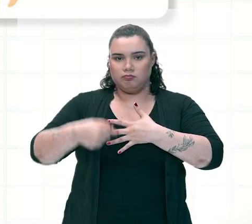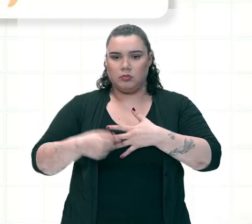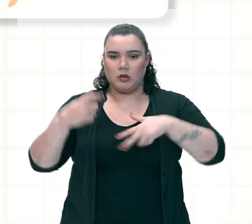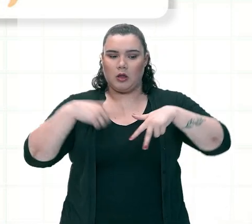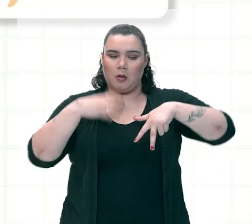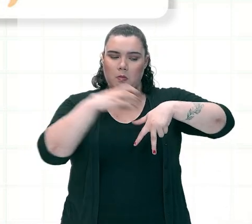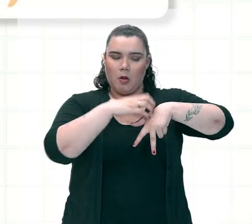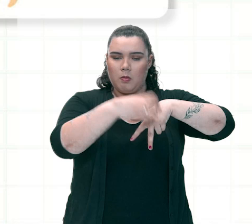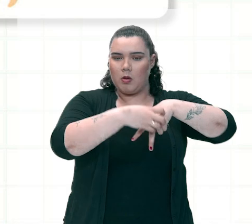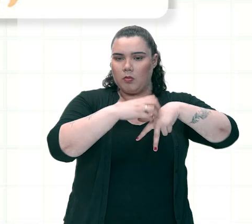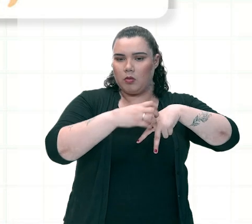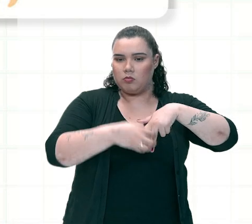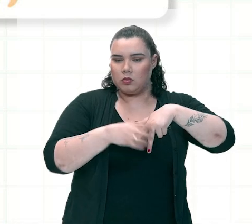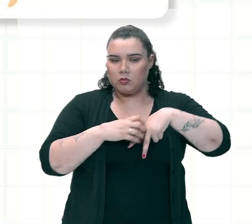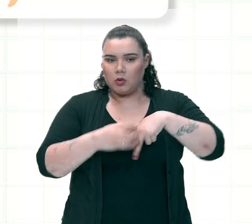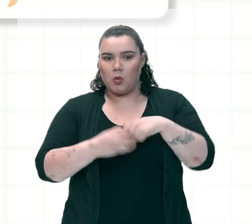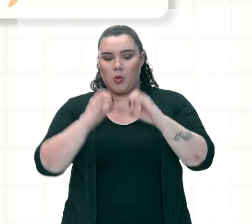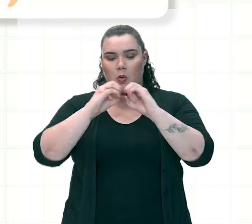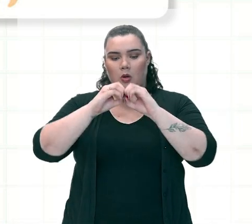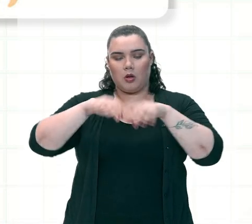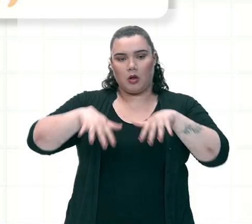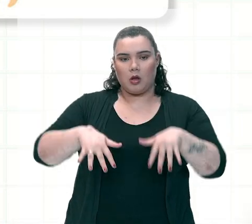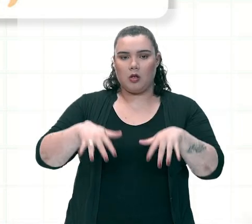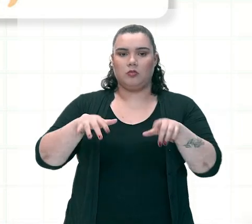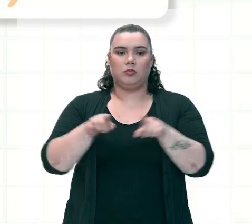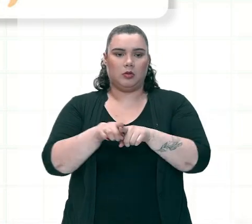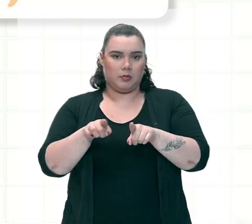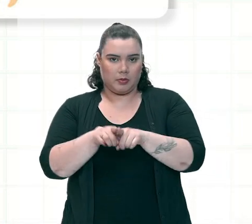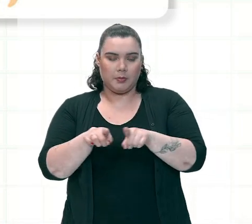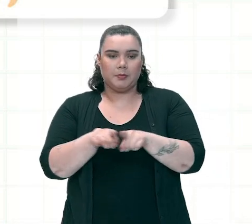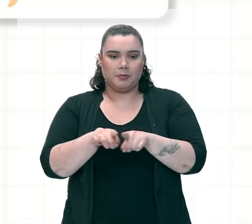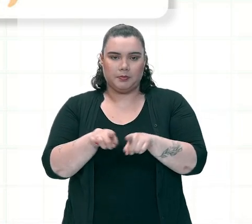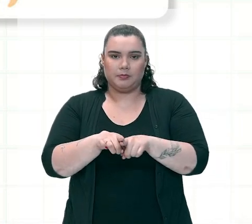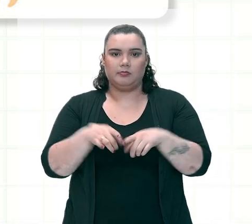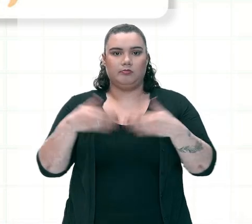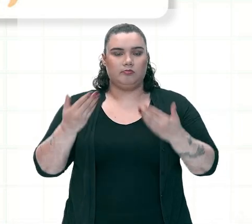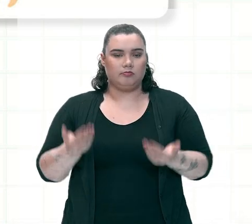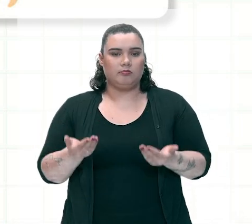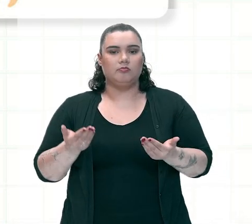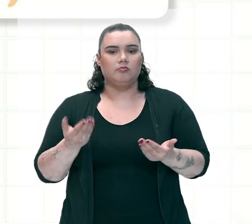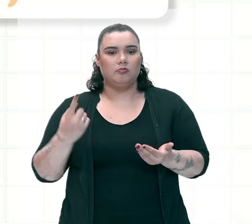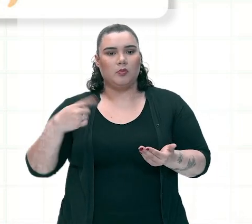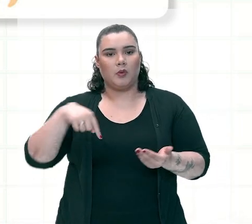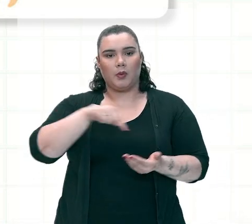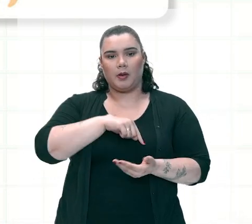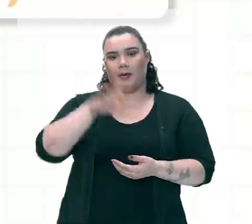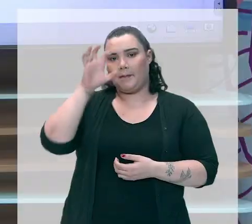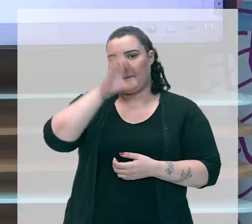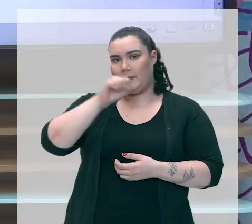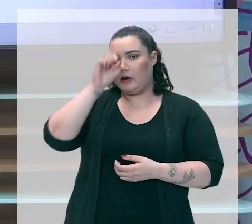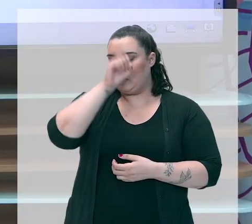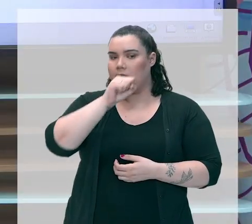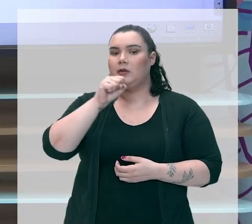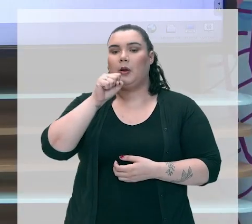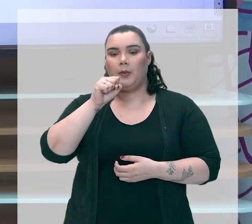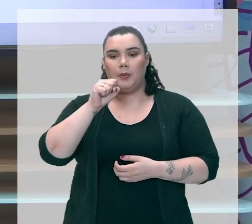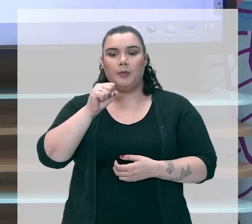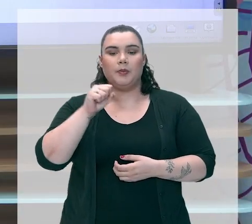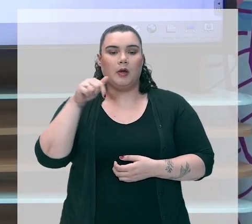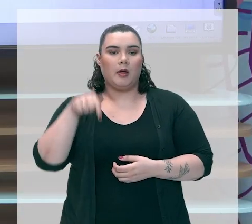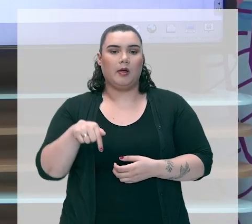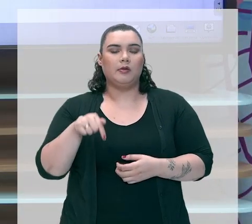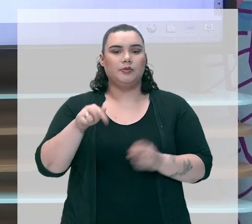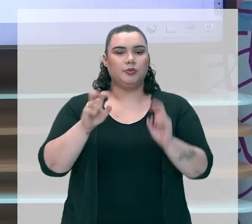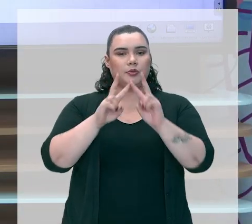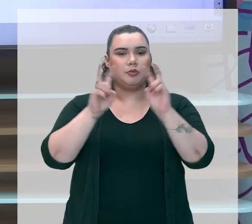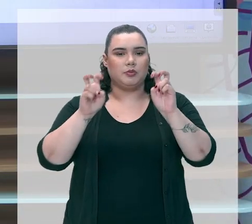essa complexa rede de glândulas e órgãos, como a gente pôde observar, né? Então, a gente viu aí essa sequência, visualizando ali